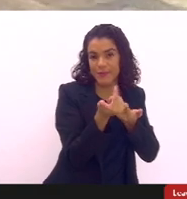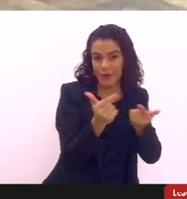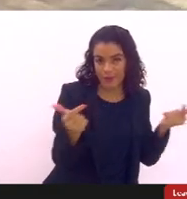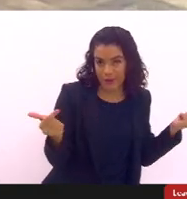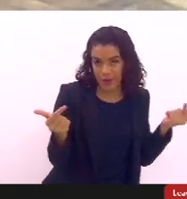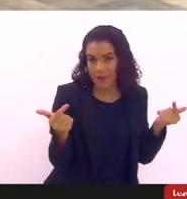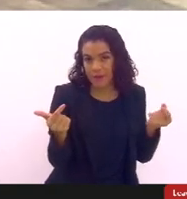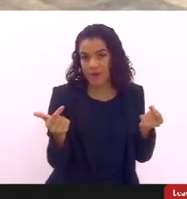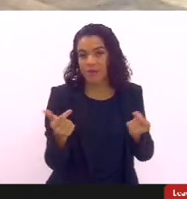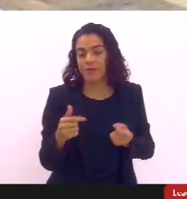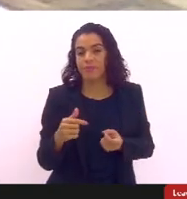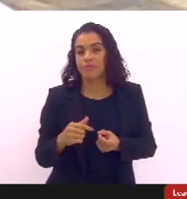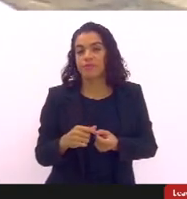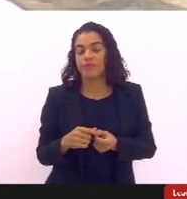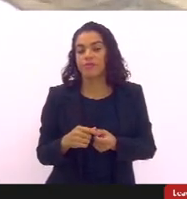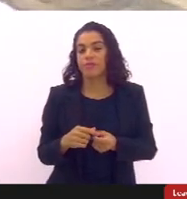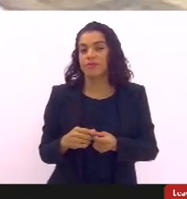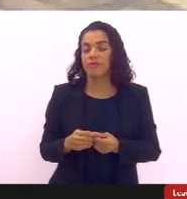regular,